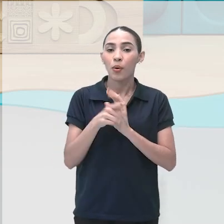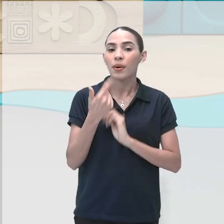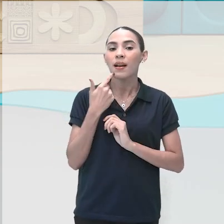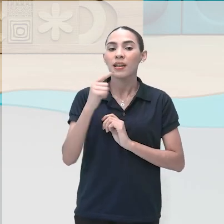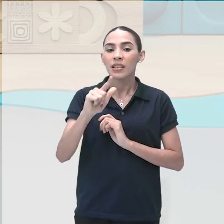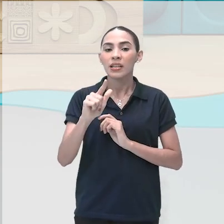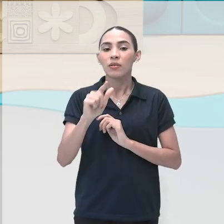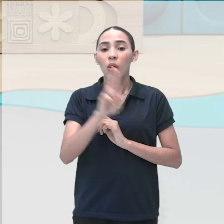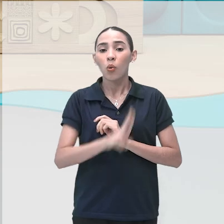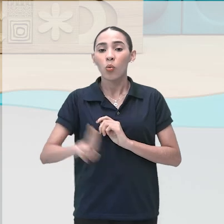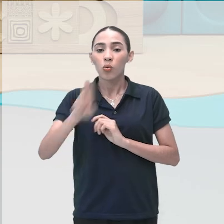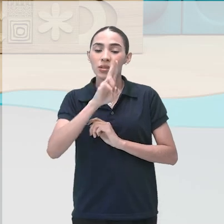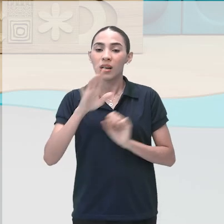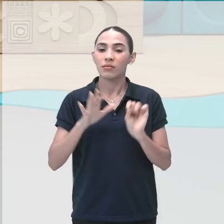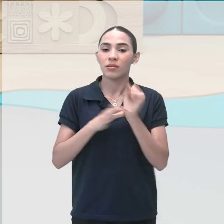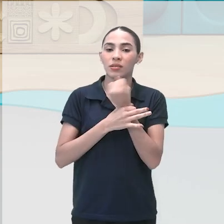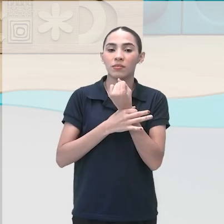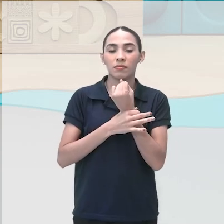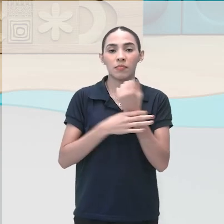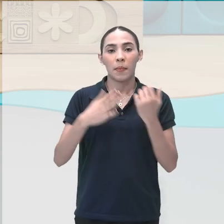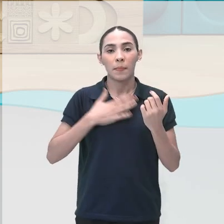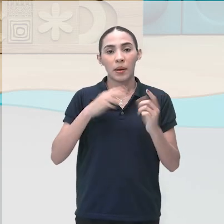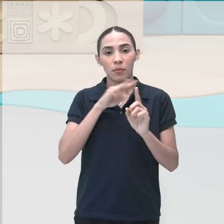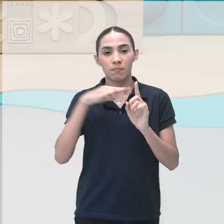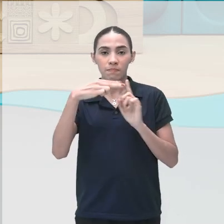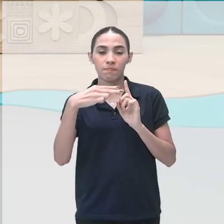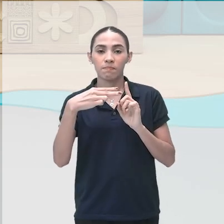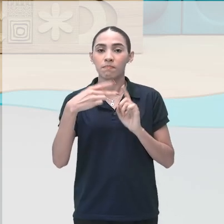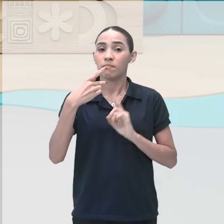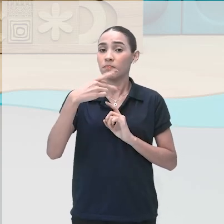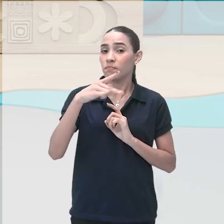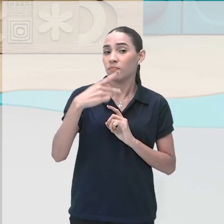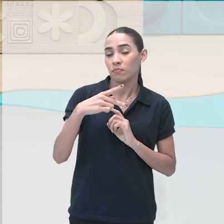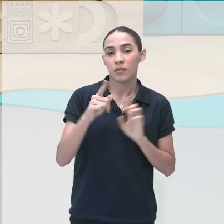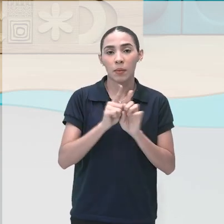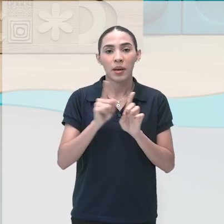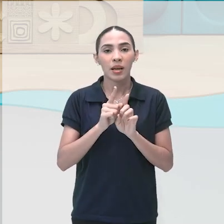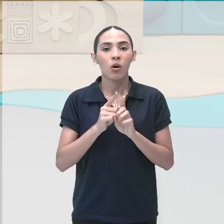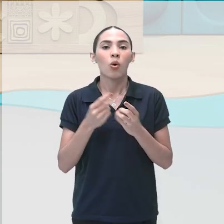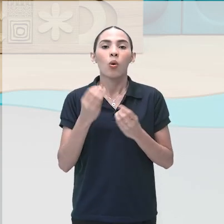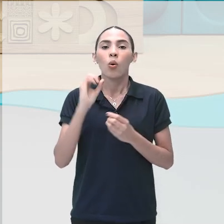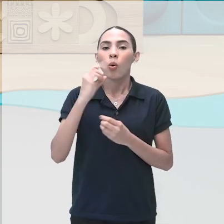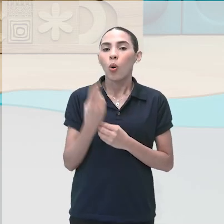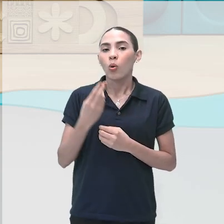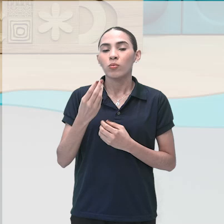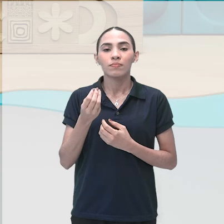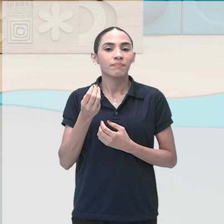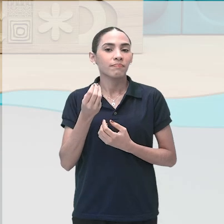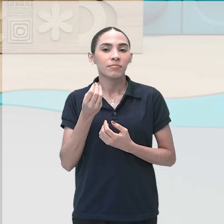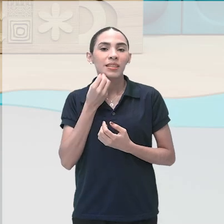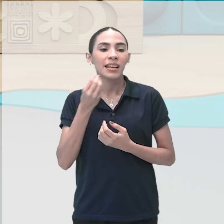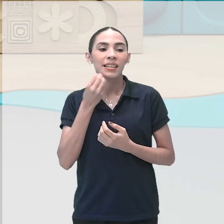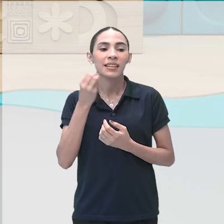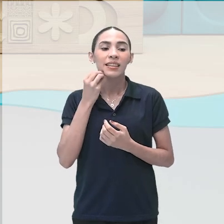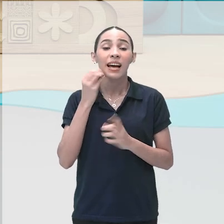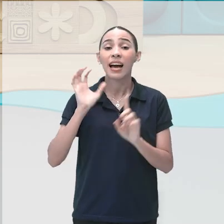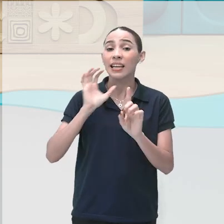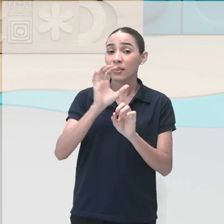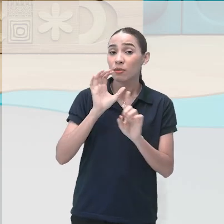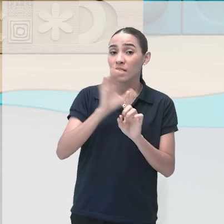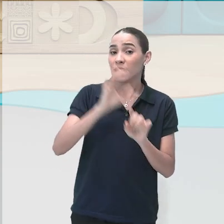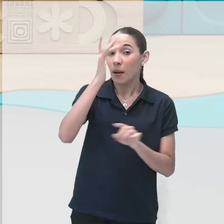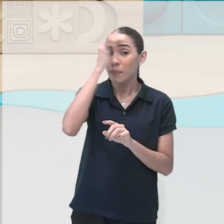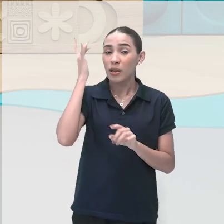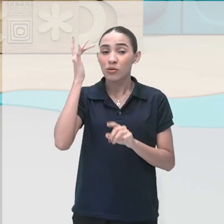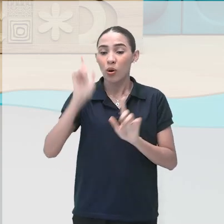para defender um ponto de vista, ou para tentar persuadir, convencer alguém a